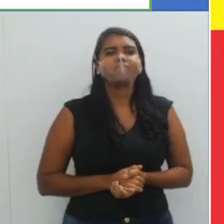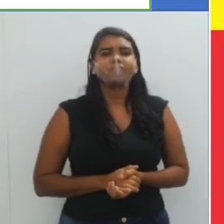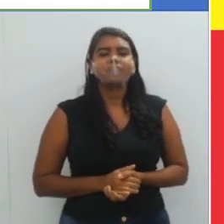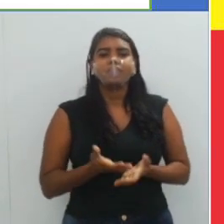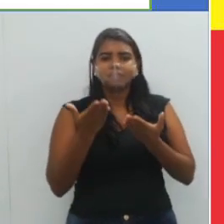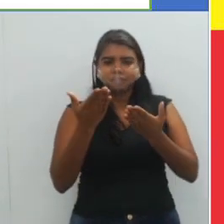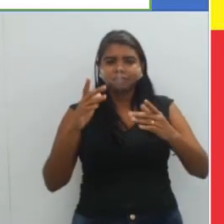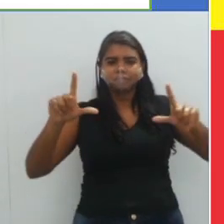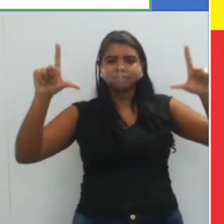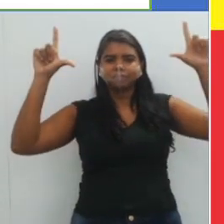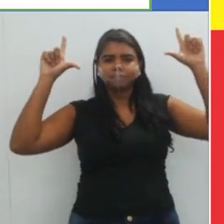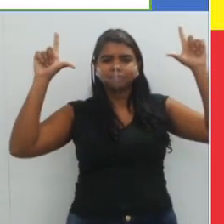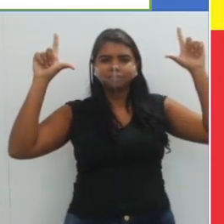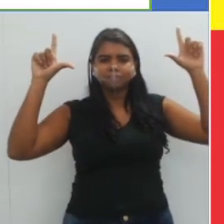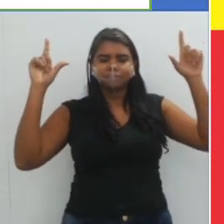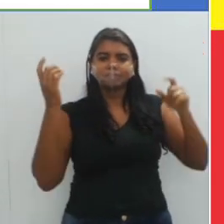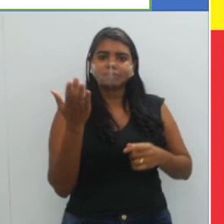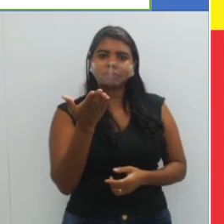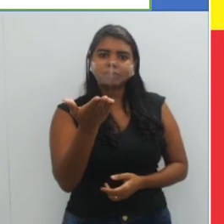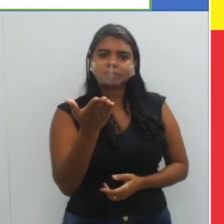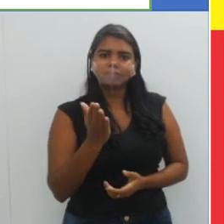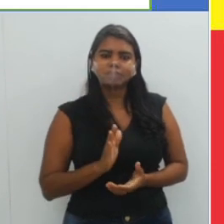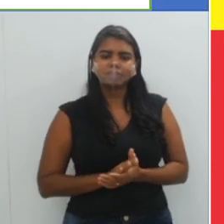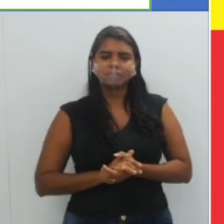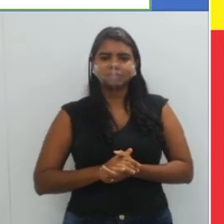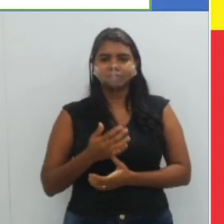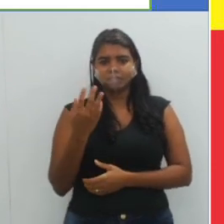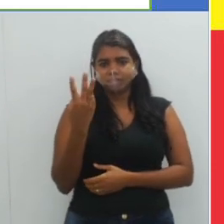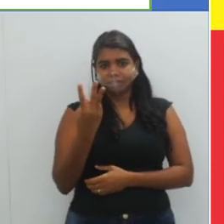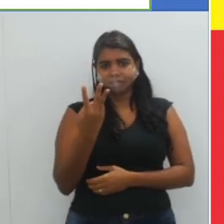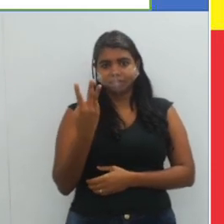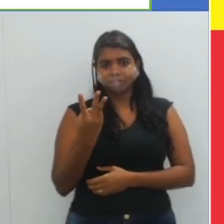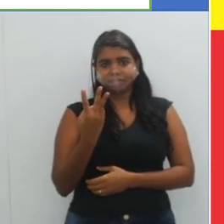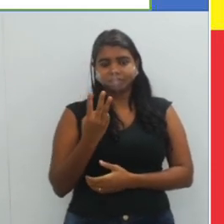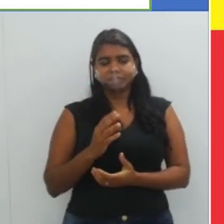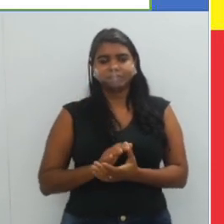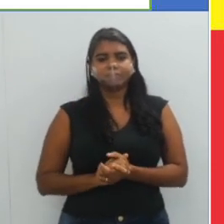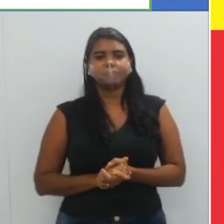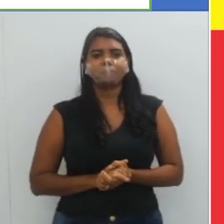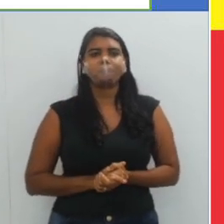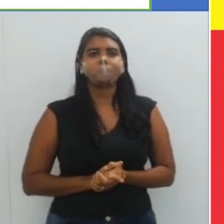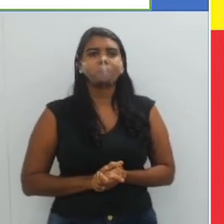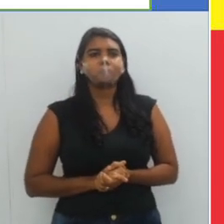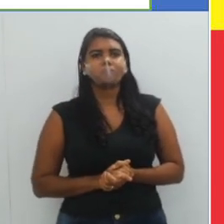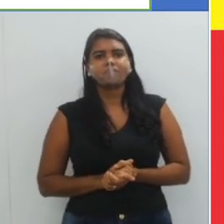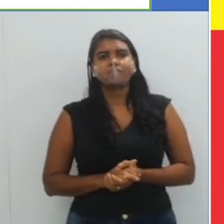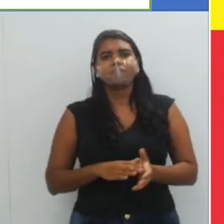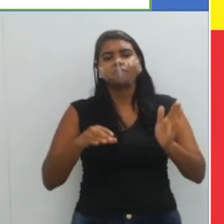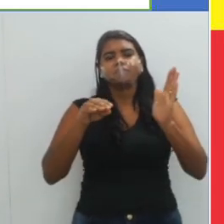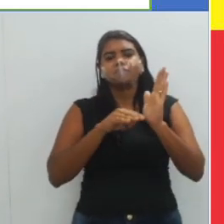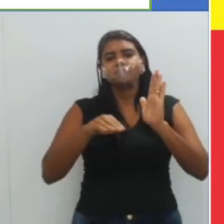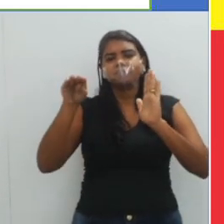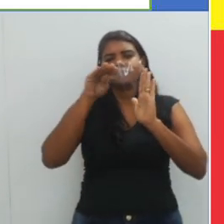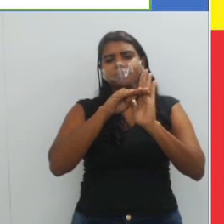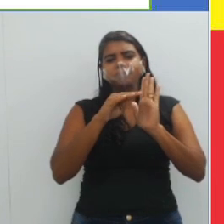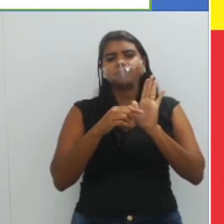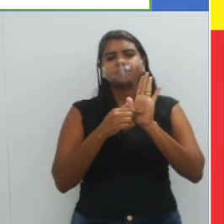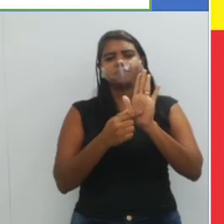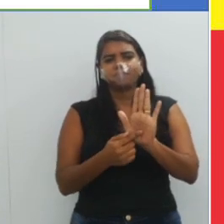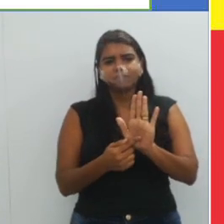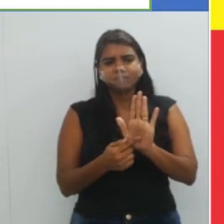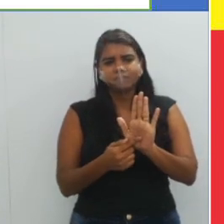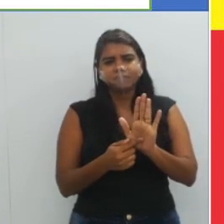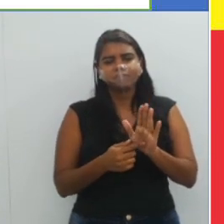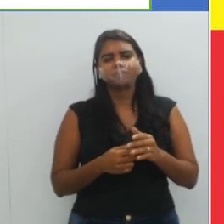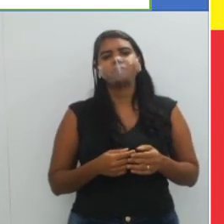queridos estudantes, vejam só, trouxe para vocês aqui três fotografias que registram a questão do